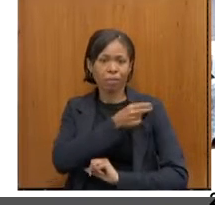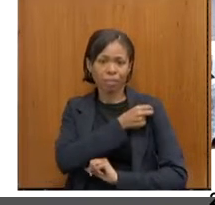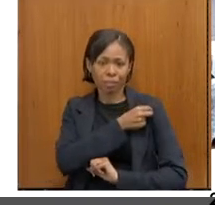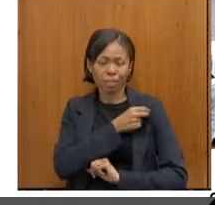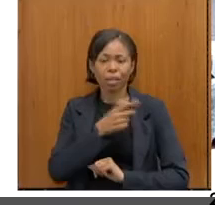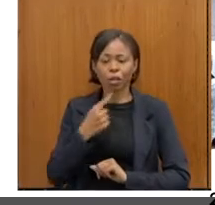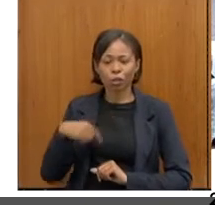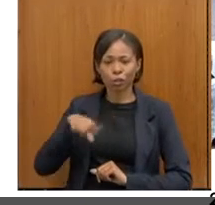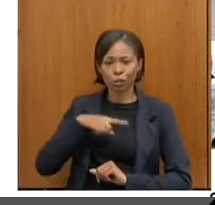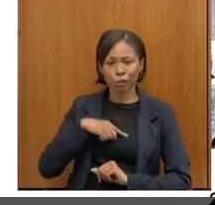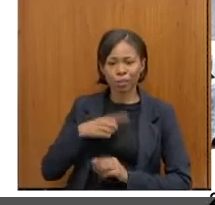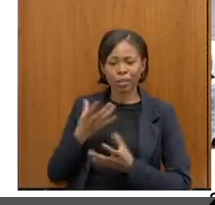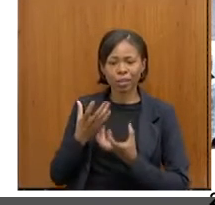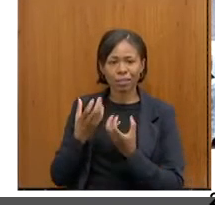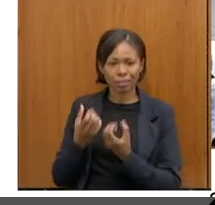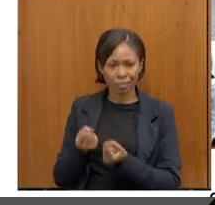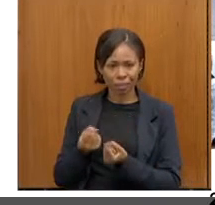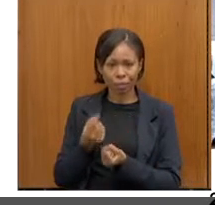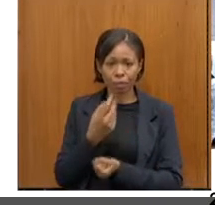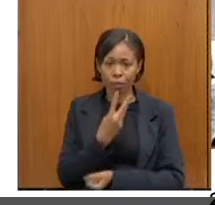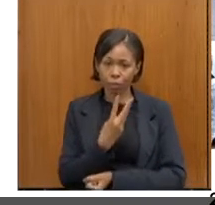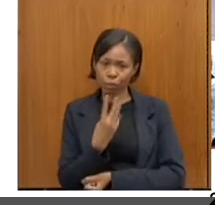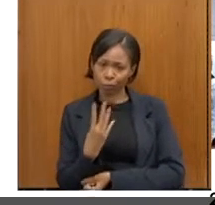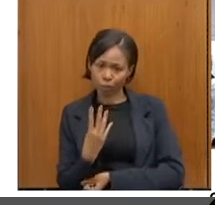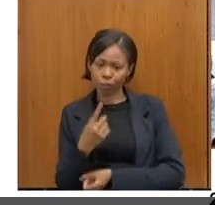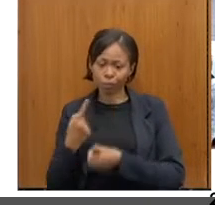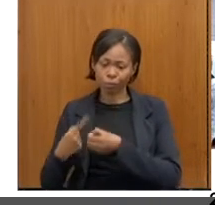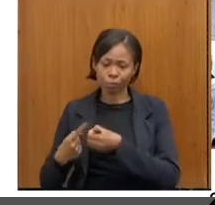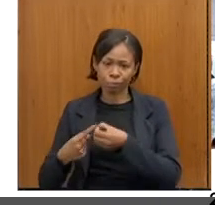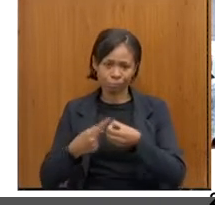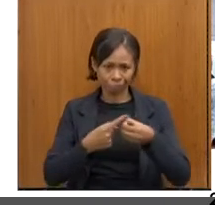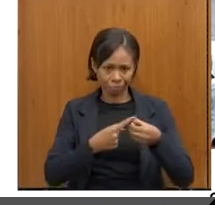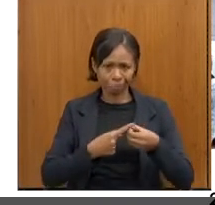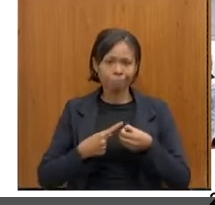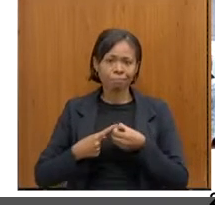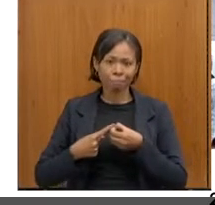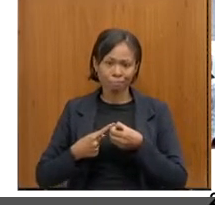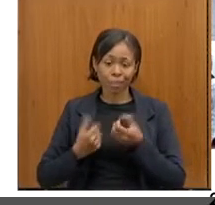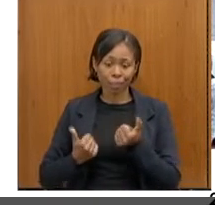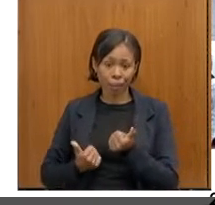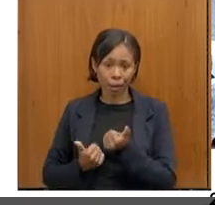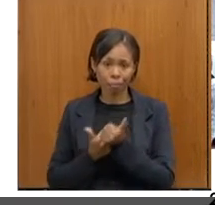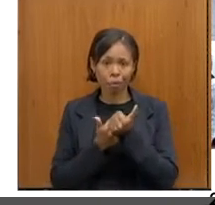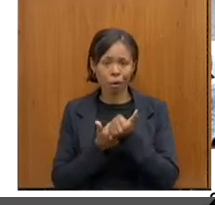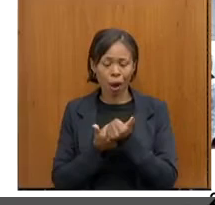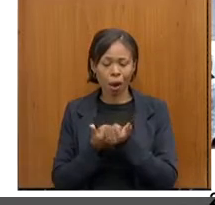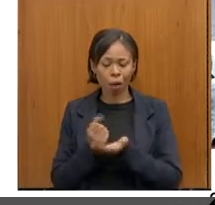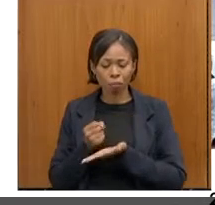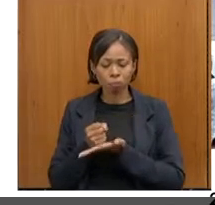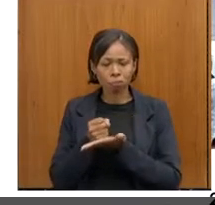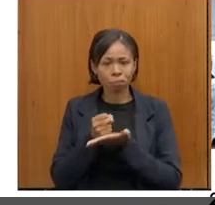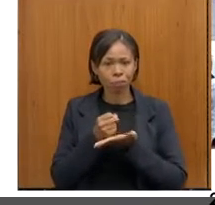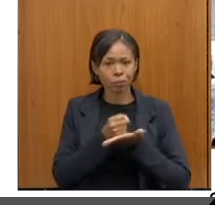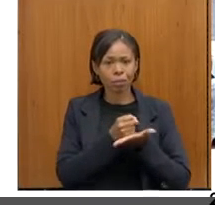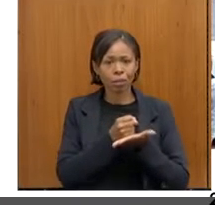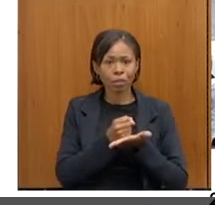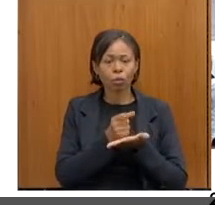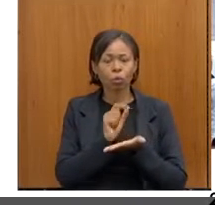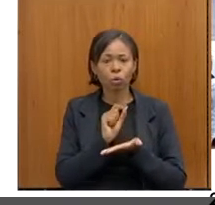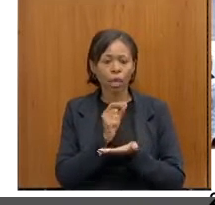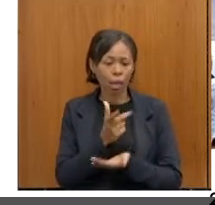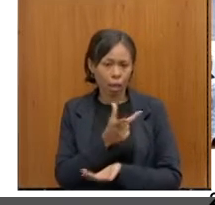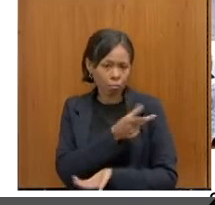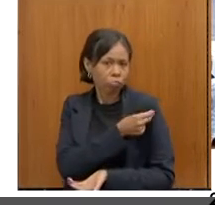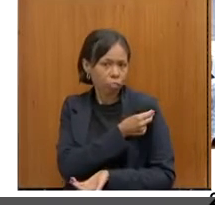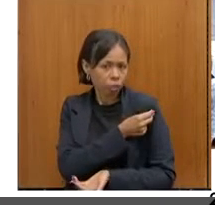ou a madrinha vamos 34 municípios em que nós efetivamente apoiamos a vacinação